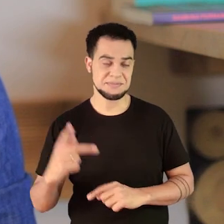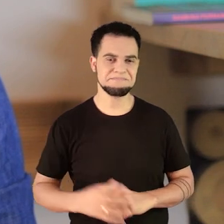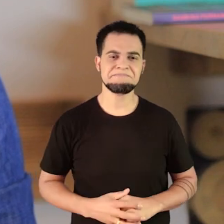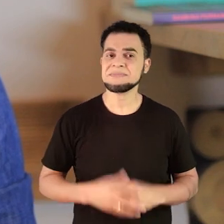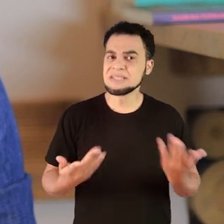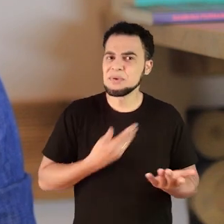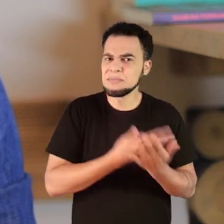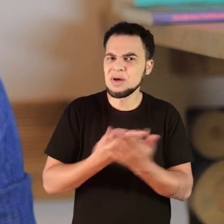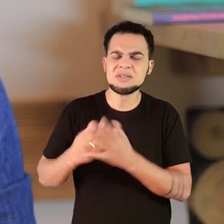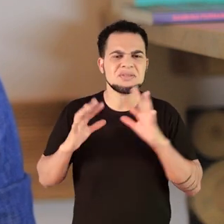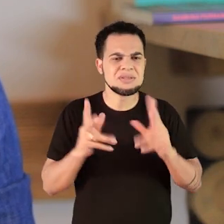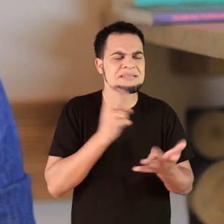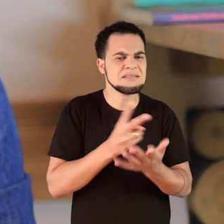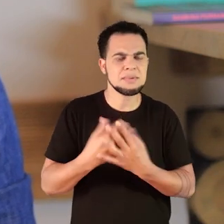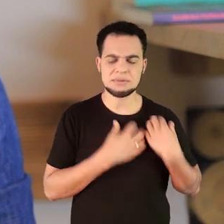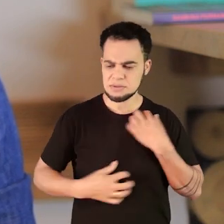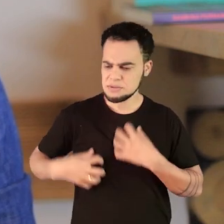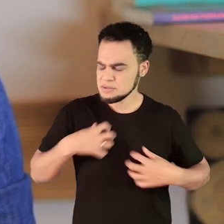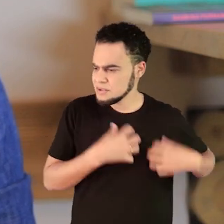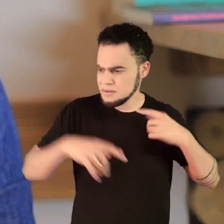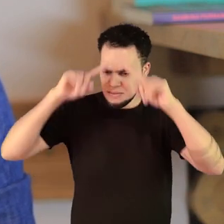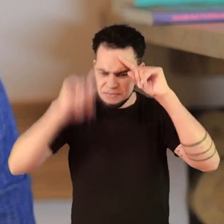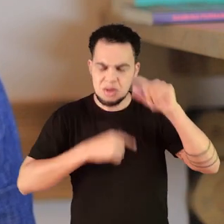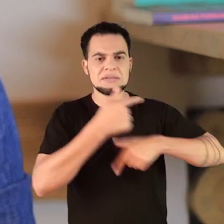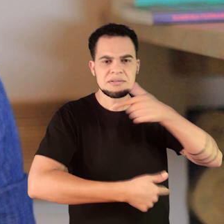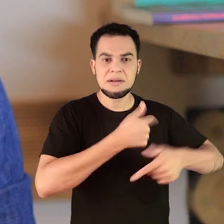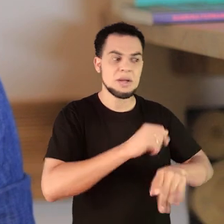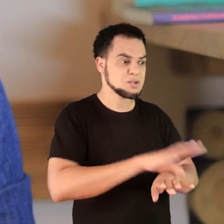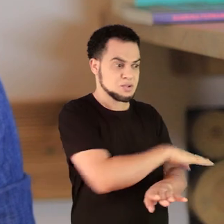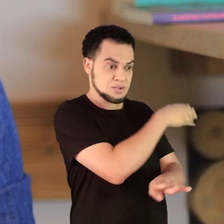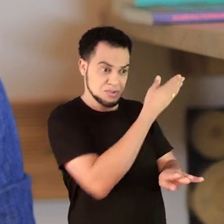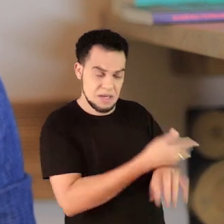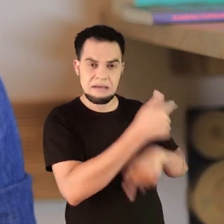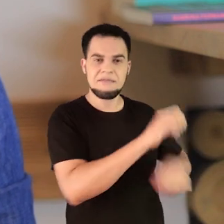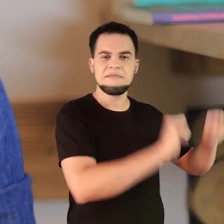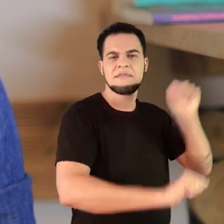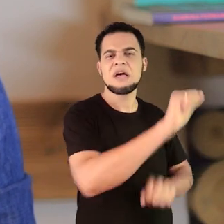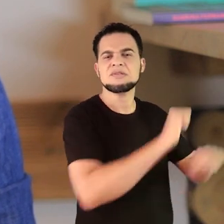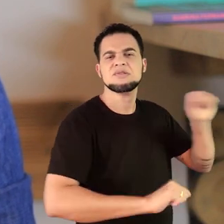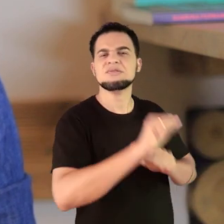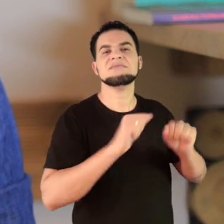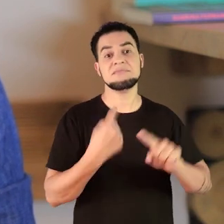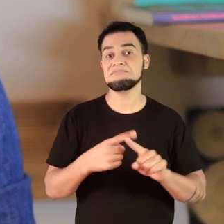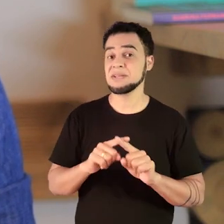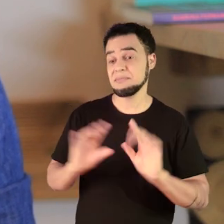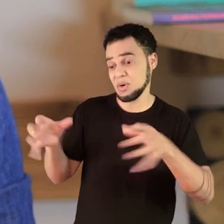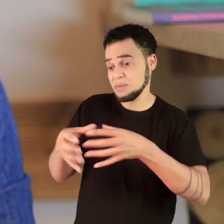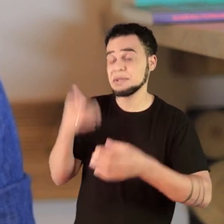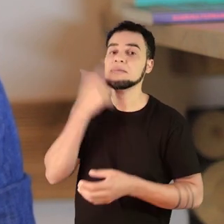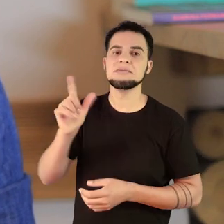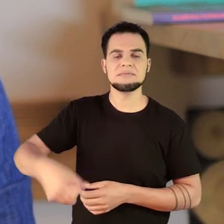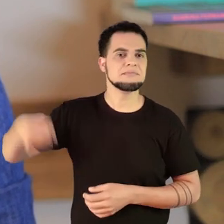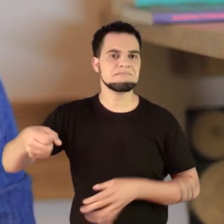que eu não acabe me sentindo exausta. Também pelo fato de estar trabalhando fazendo faxinas durante o dia, já que minha turma não conseguiu nenhuma